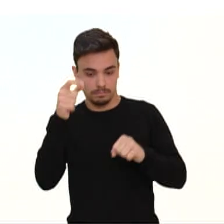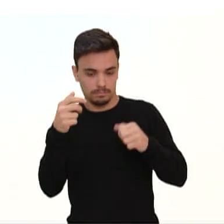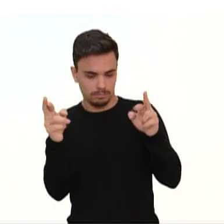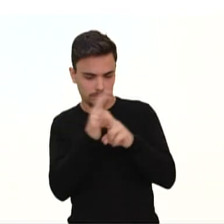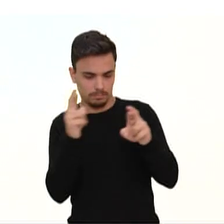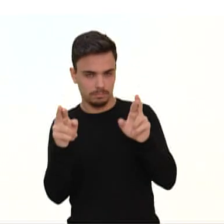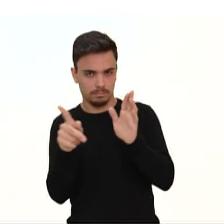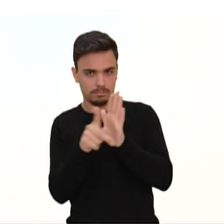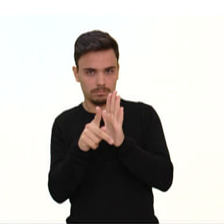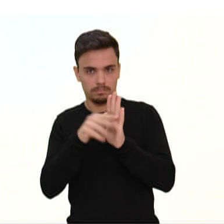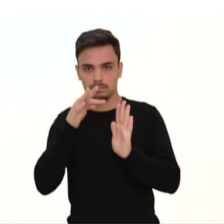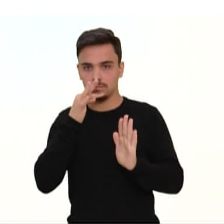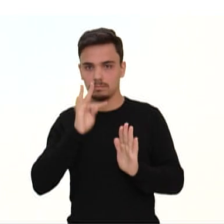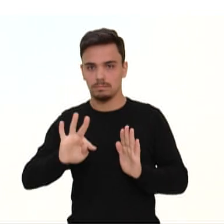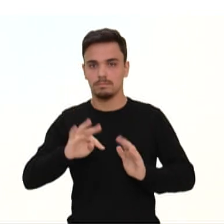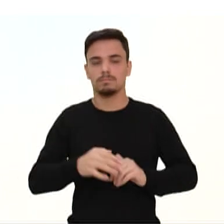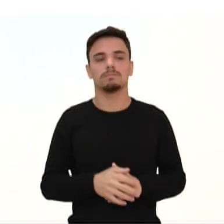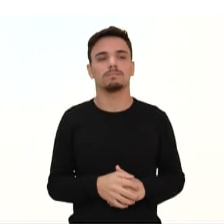Freud.